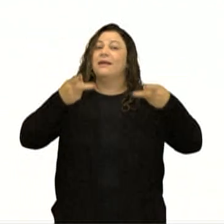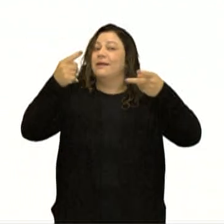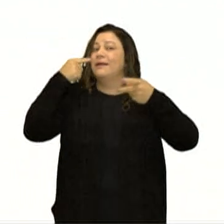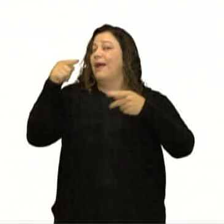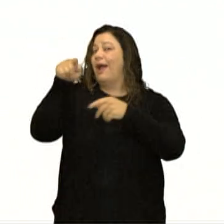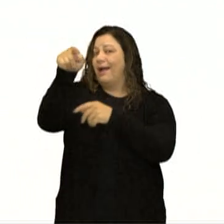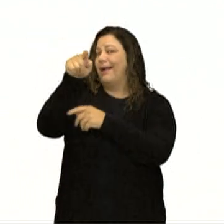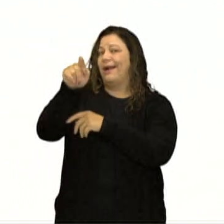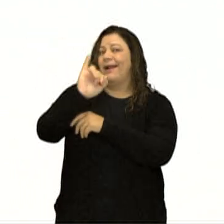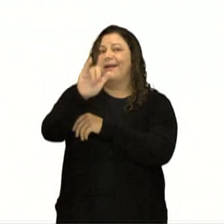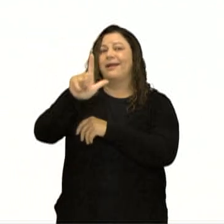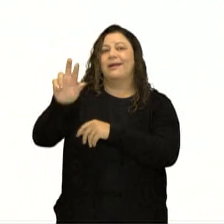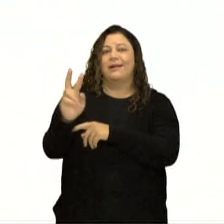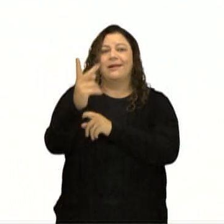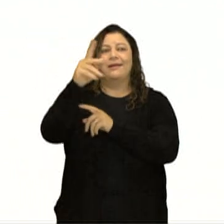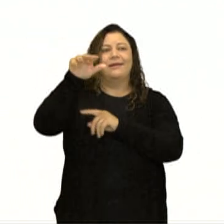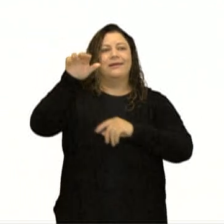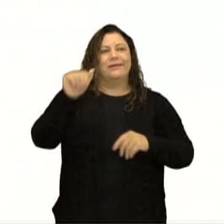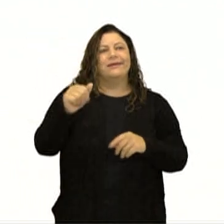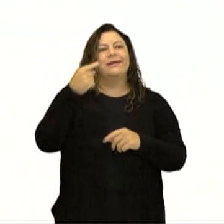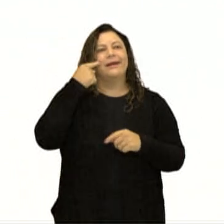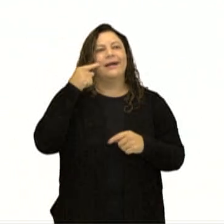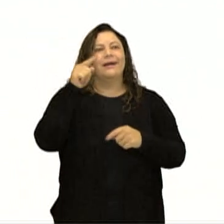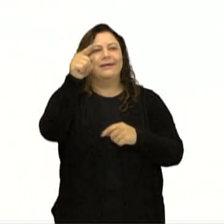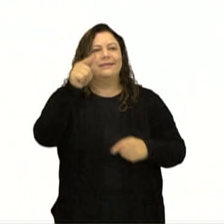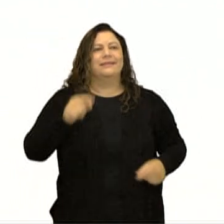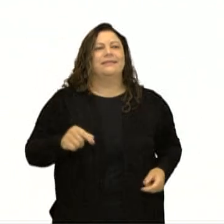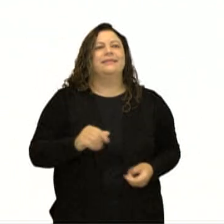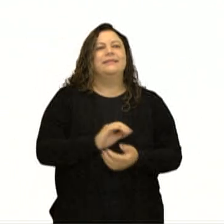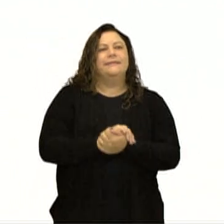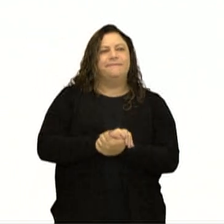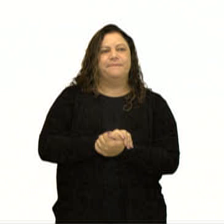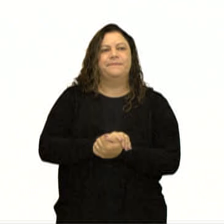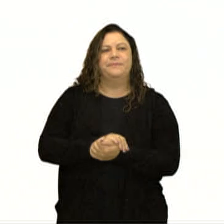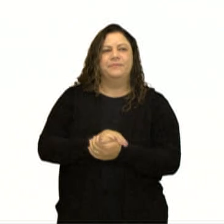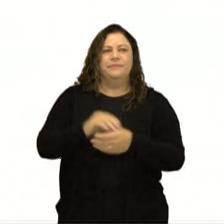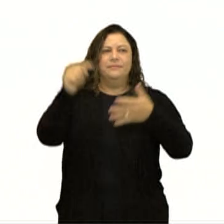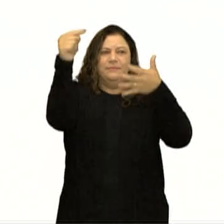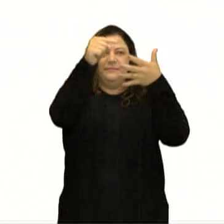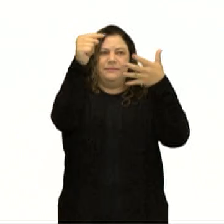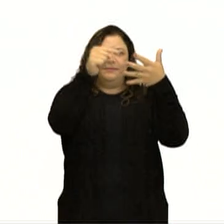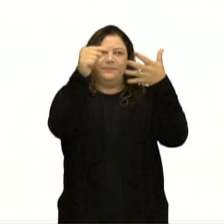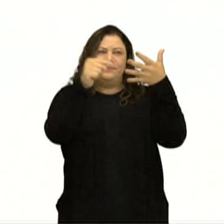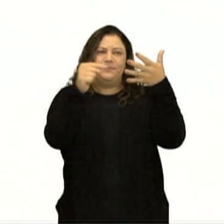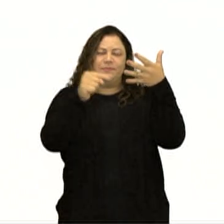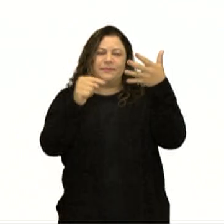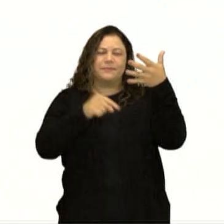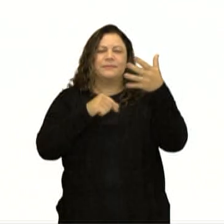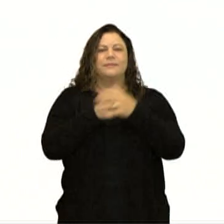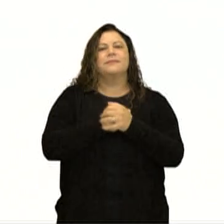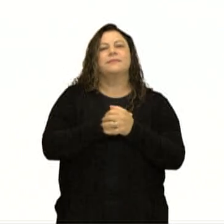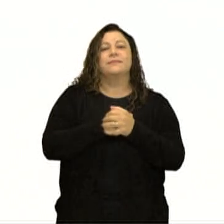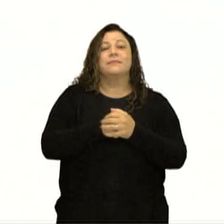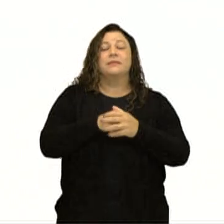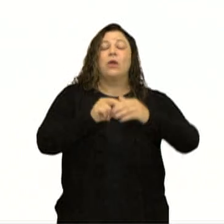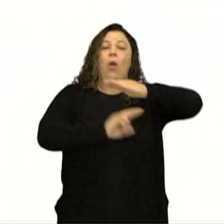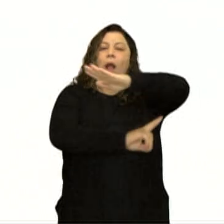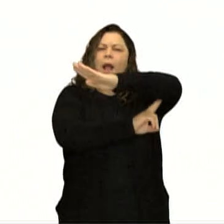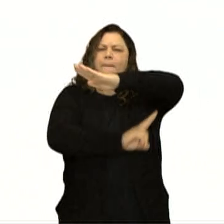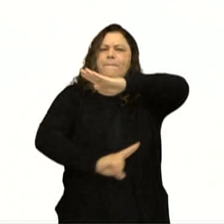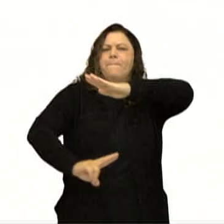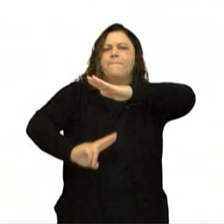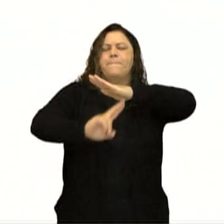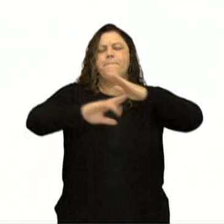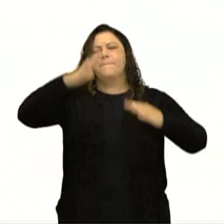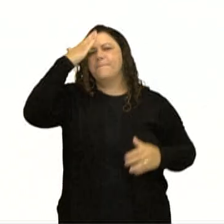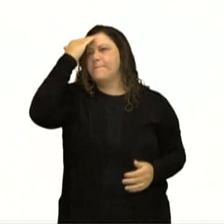Então, dá uma olhadinha aqui comigo o que eu tenho. Eu tenho a Brooklyn Bridge, que é uma ponte super famosa, que vai